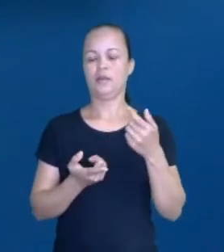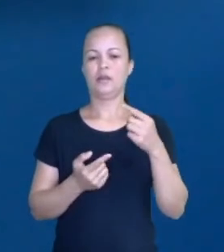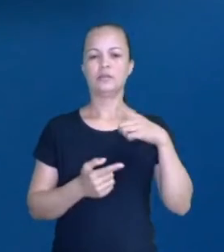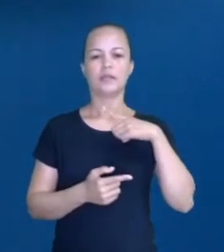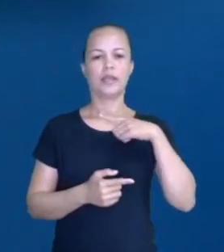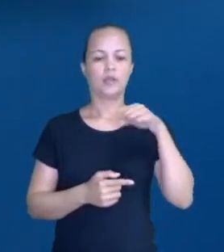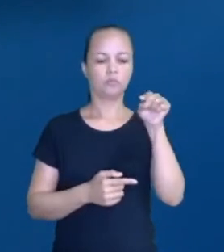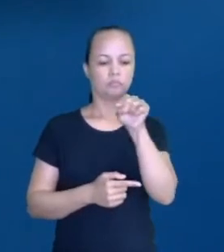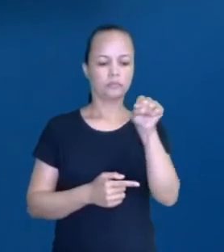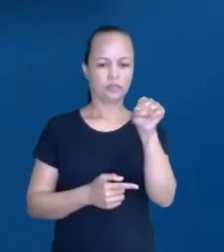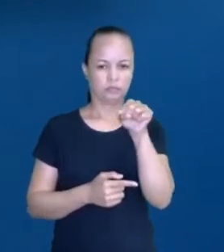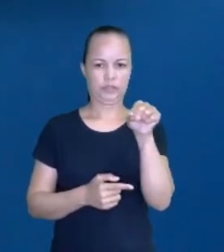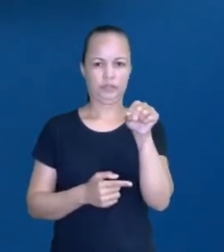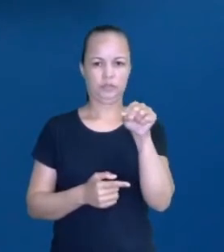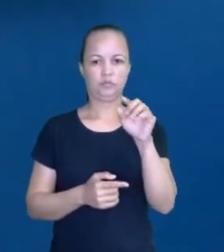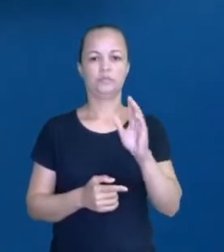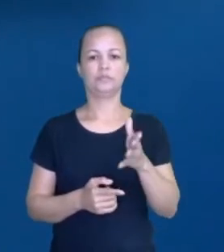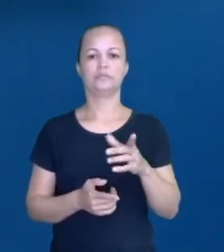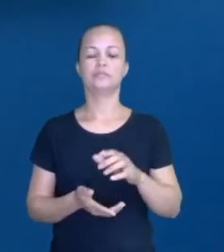o travessão.